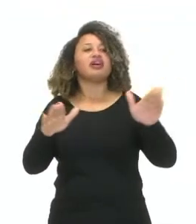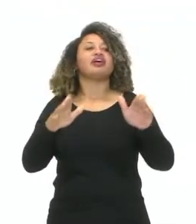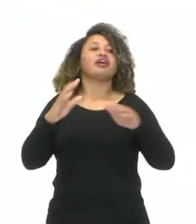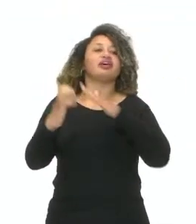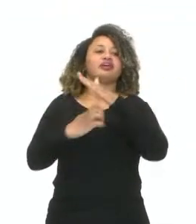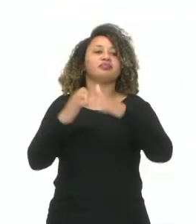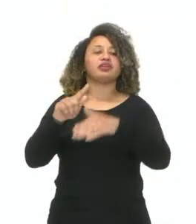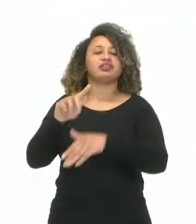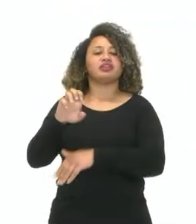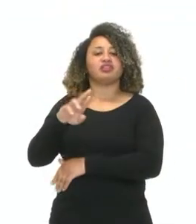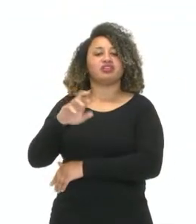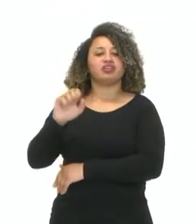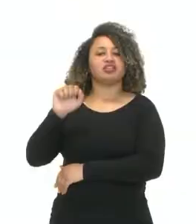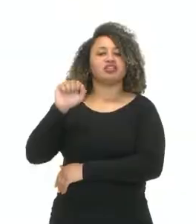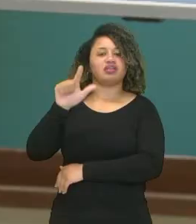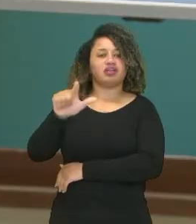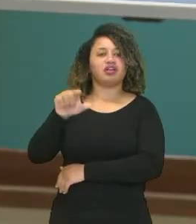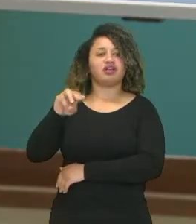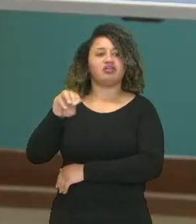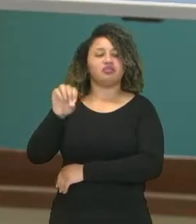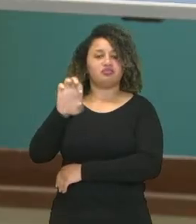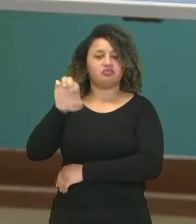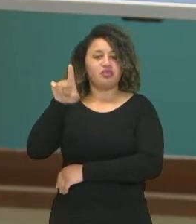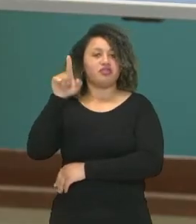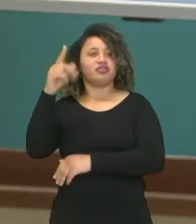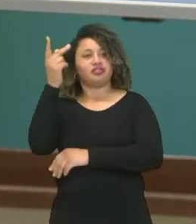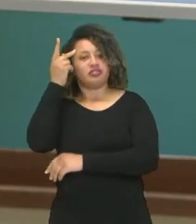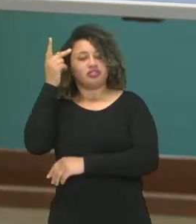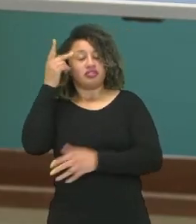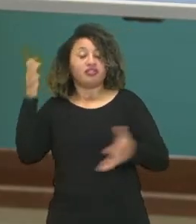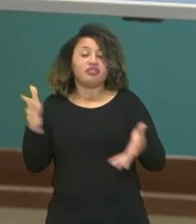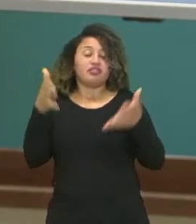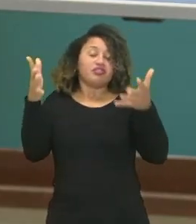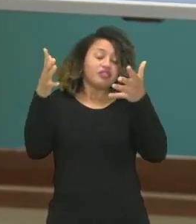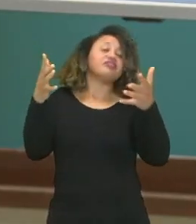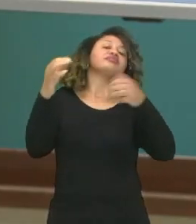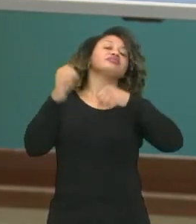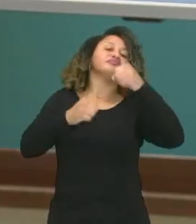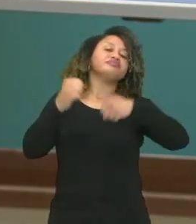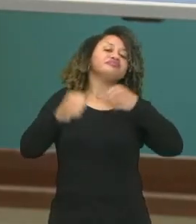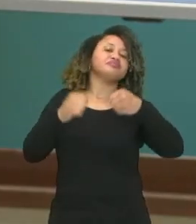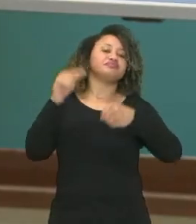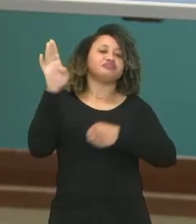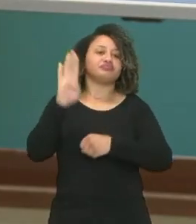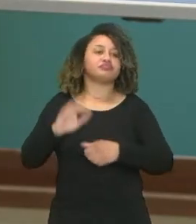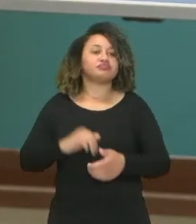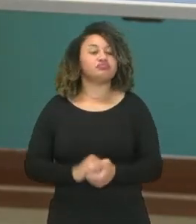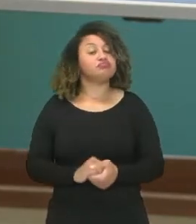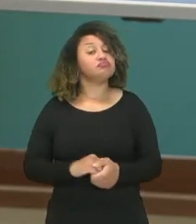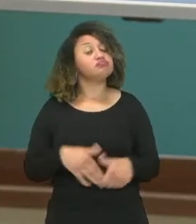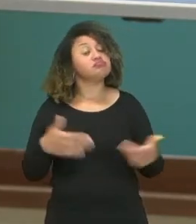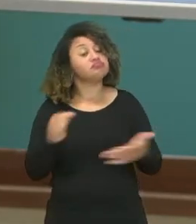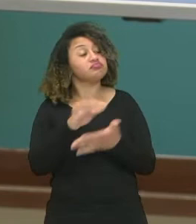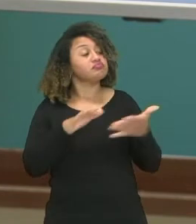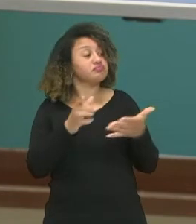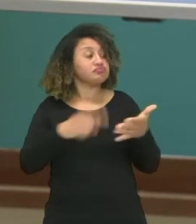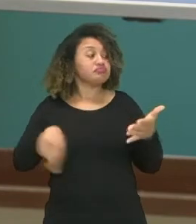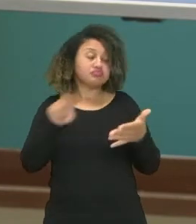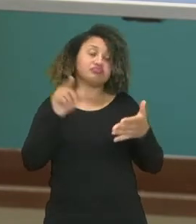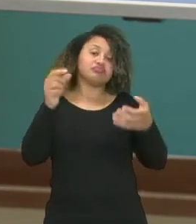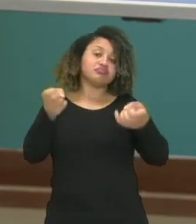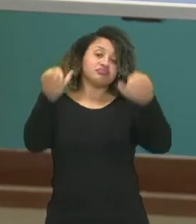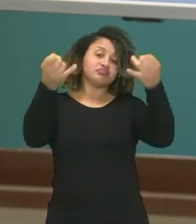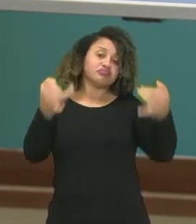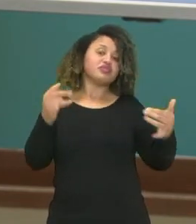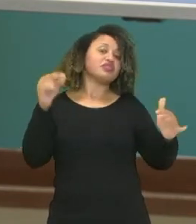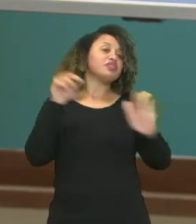Paulo. Incentivo à industrialização acelerada no Brasil. Exercício para você, para a gente poder conversar um pouquinho mais sobre